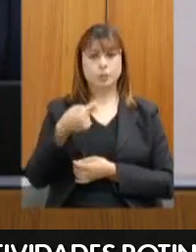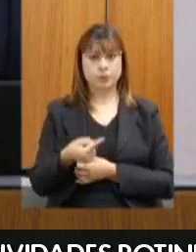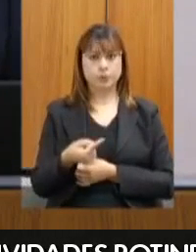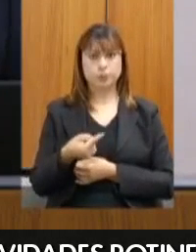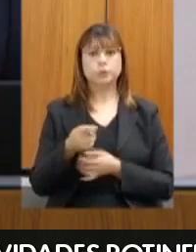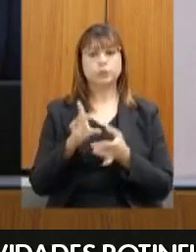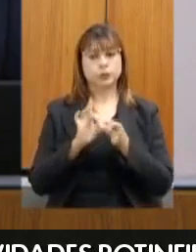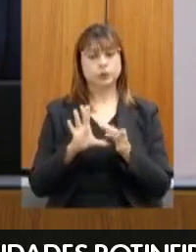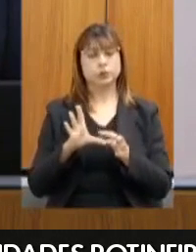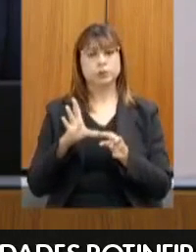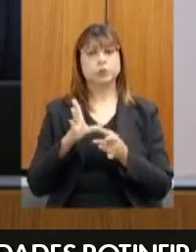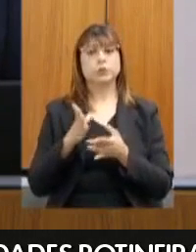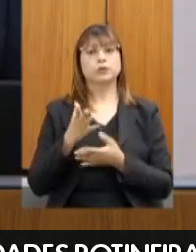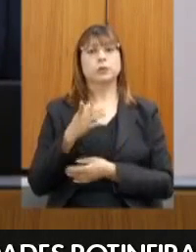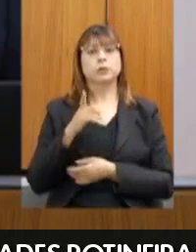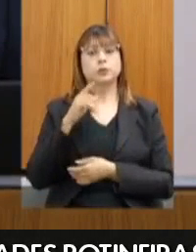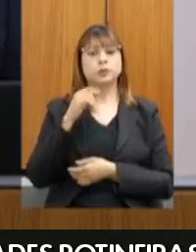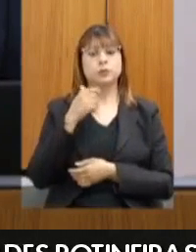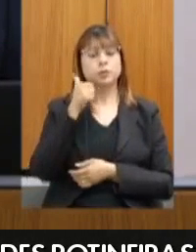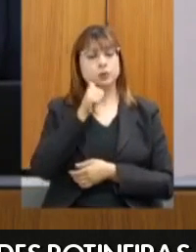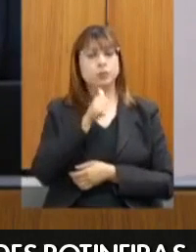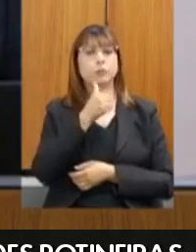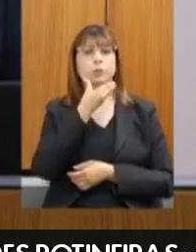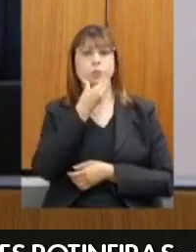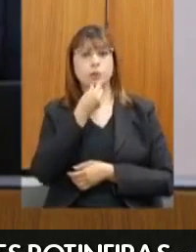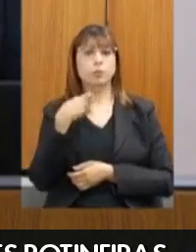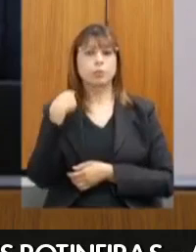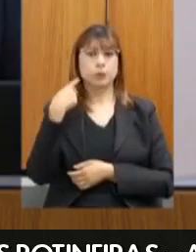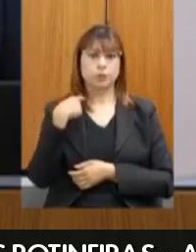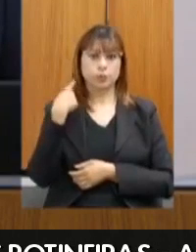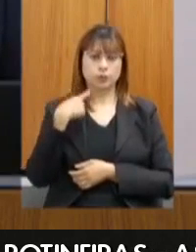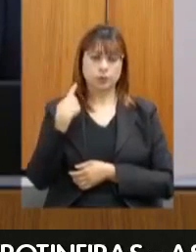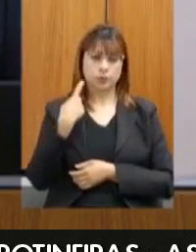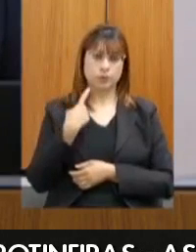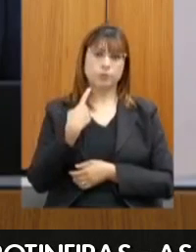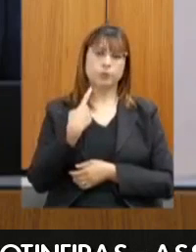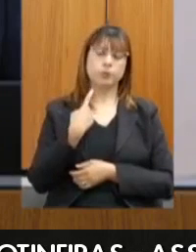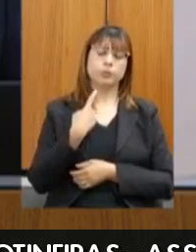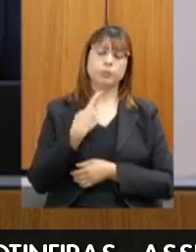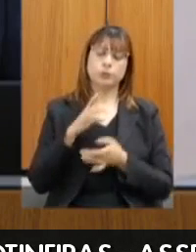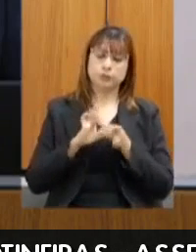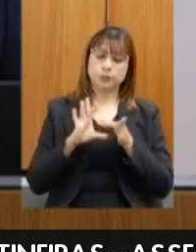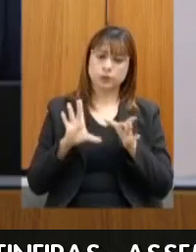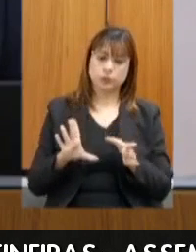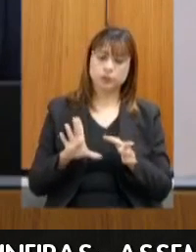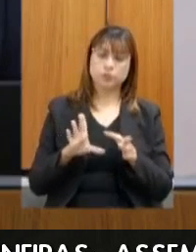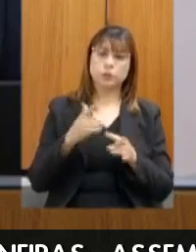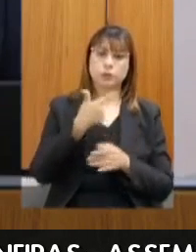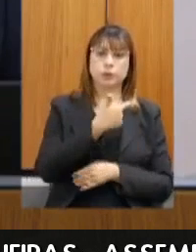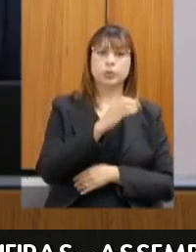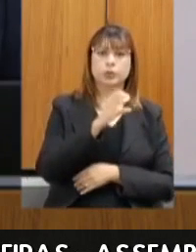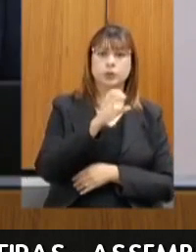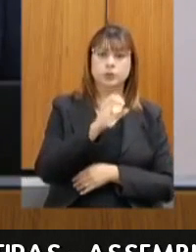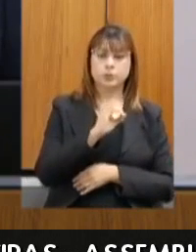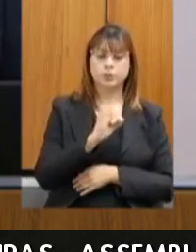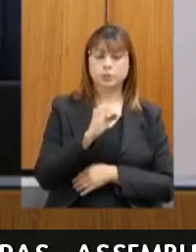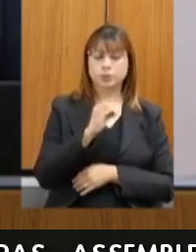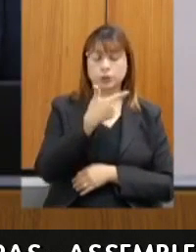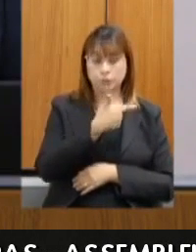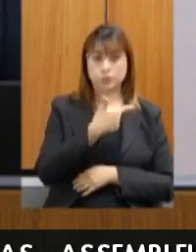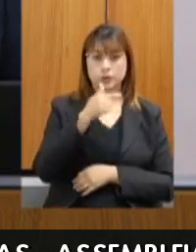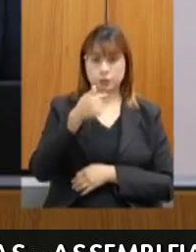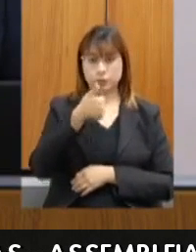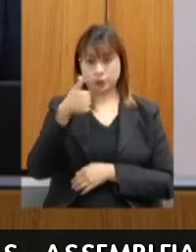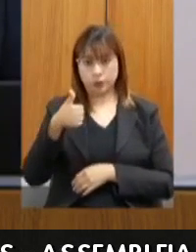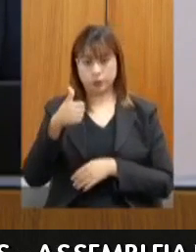será concedida a palavra às deputadas e aos deputados, nos termos da deliberação da mesa número 2711 de 2019,